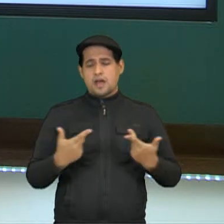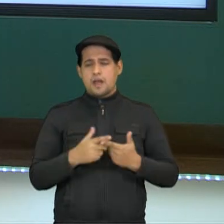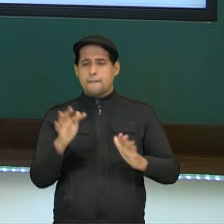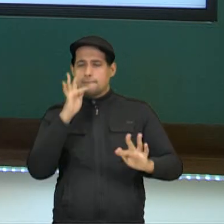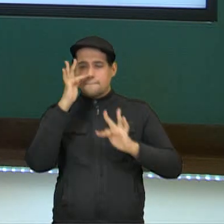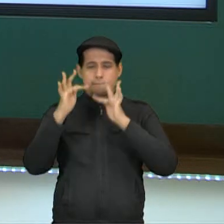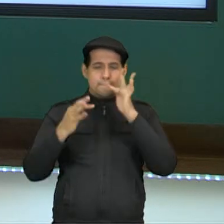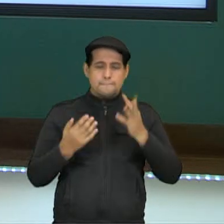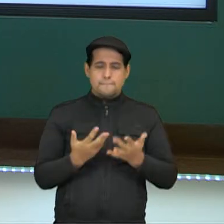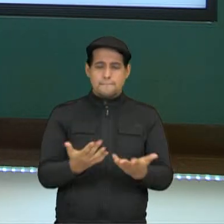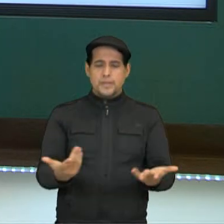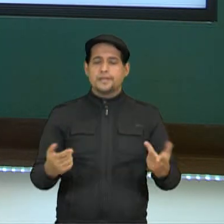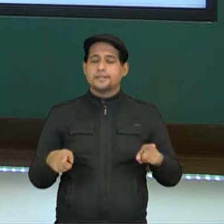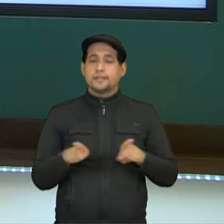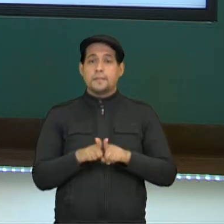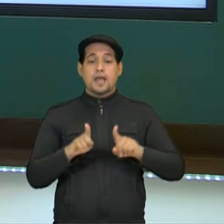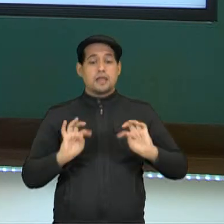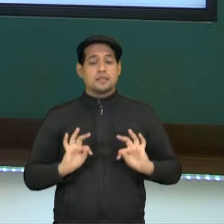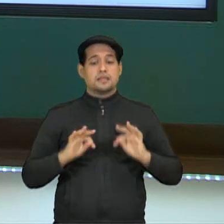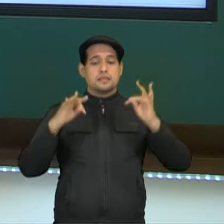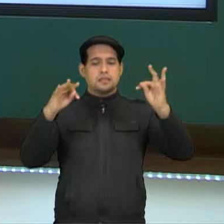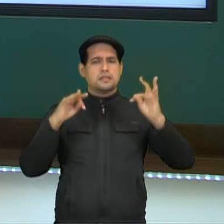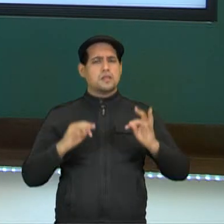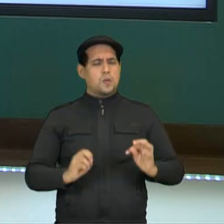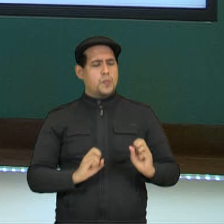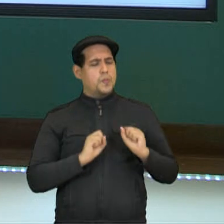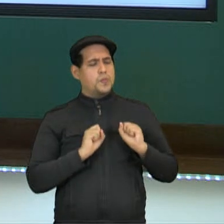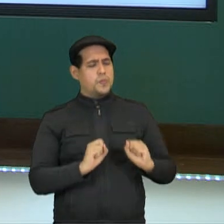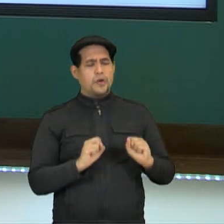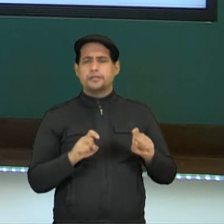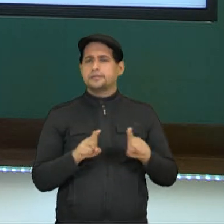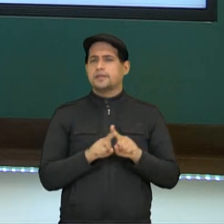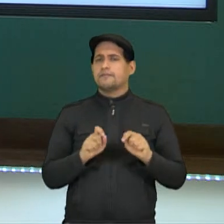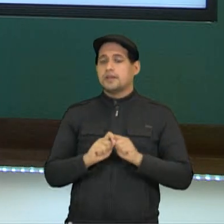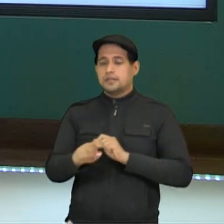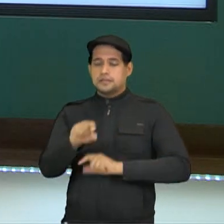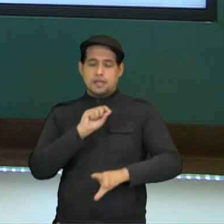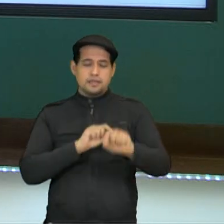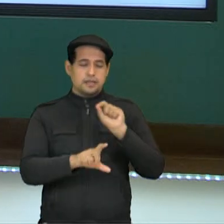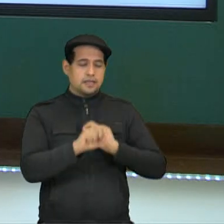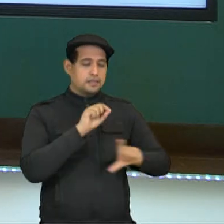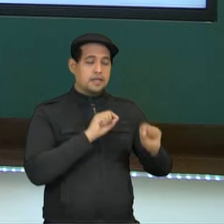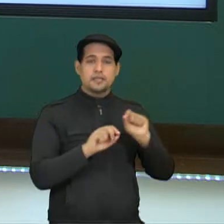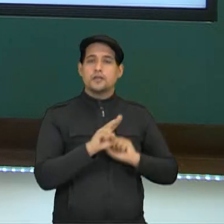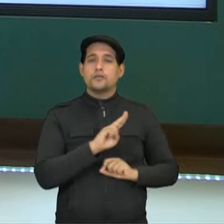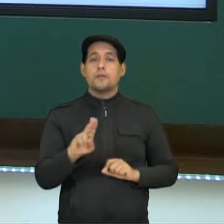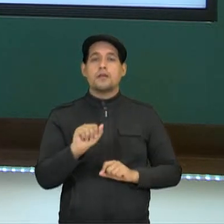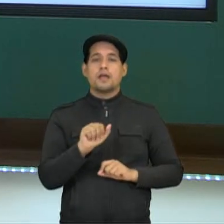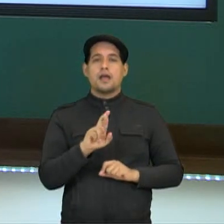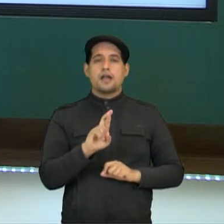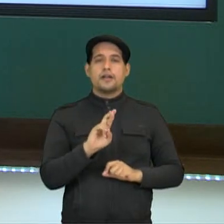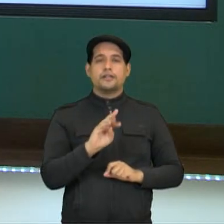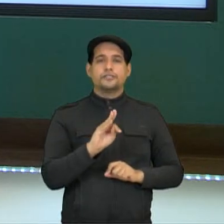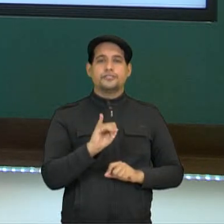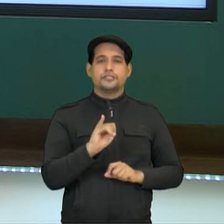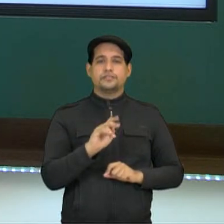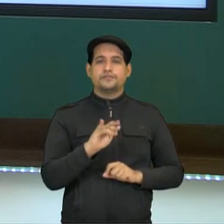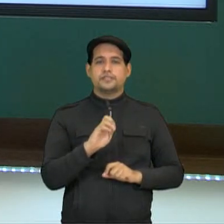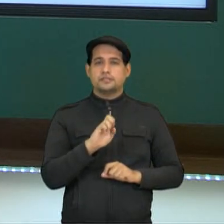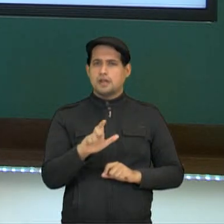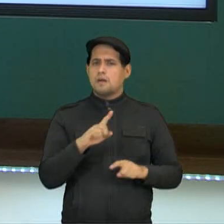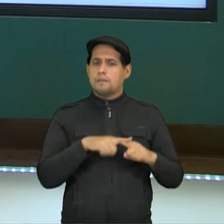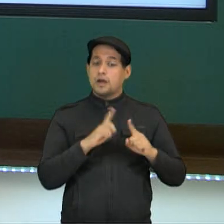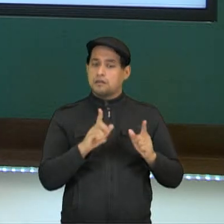tamanho. Então, hoje em dia, a tecnologia permite, que faça uma seleção que a gente chama de artificial. Mas, da mesma maneira, você